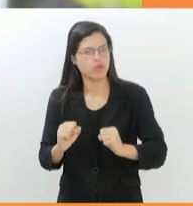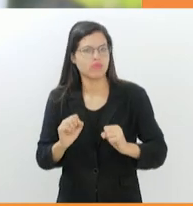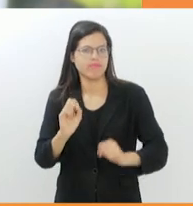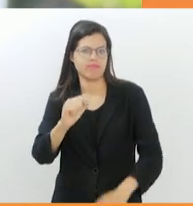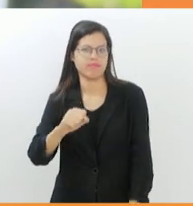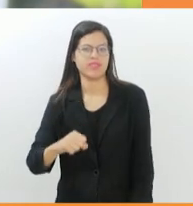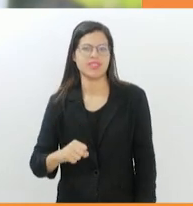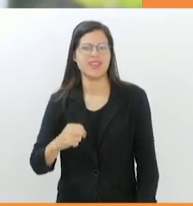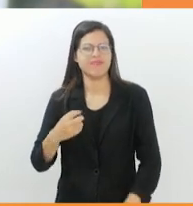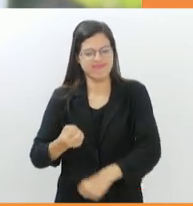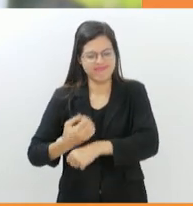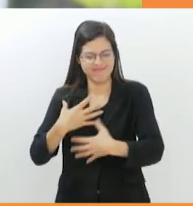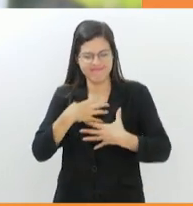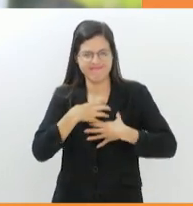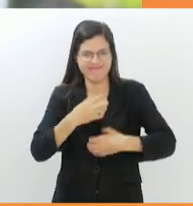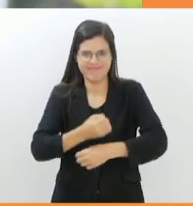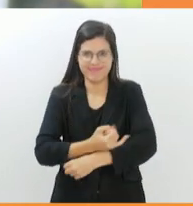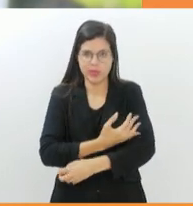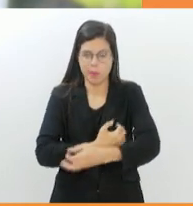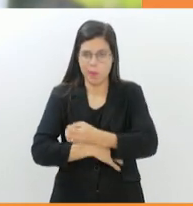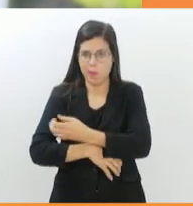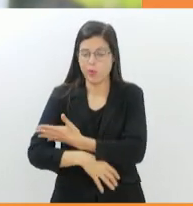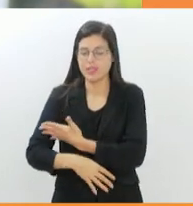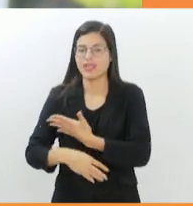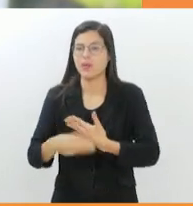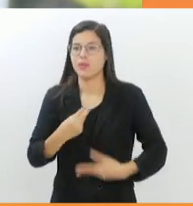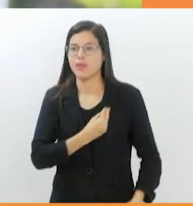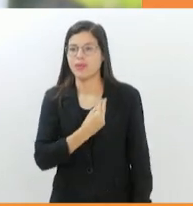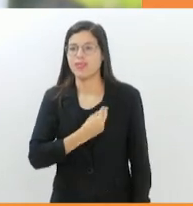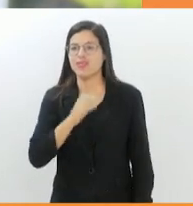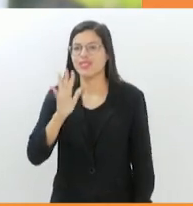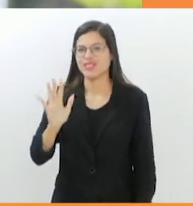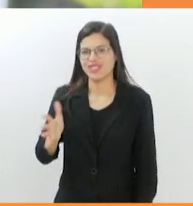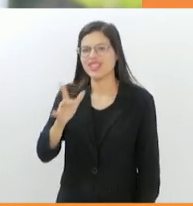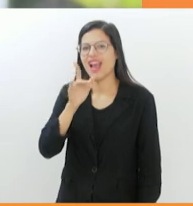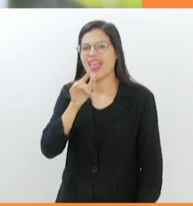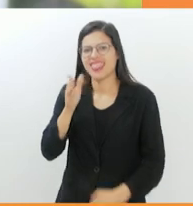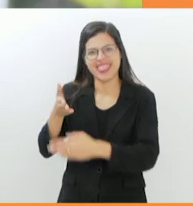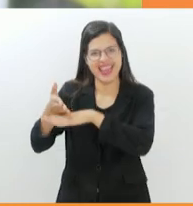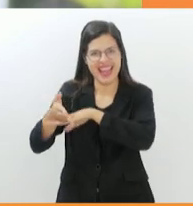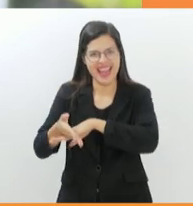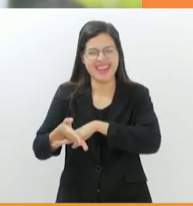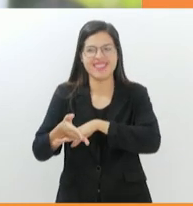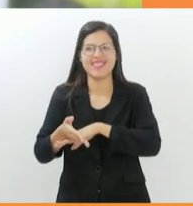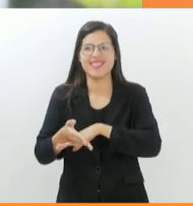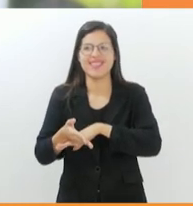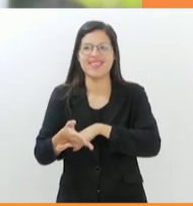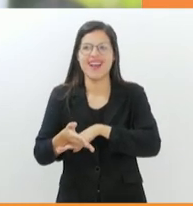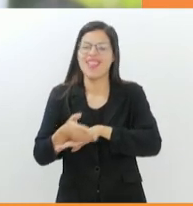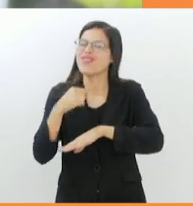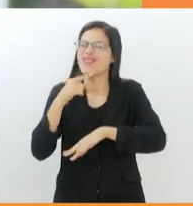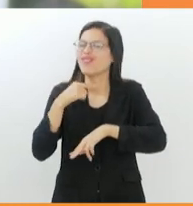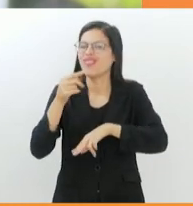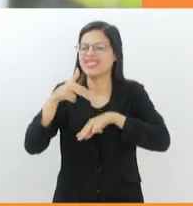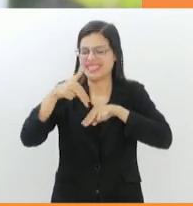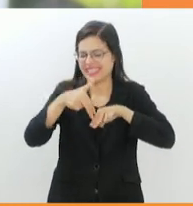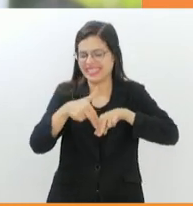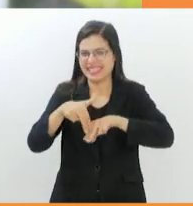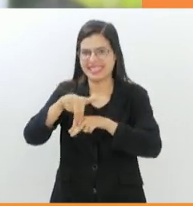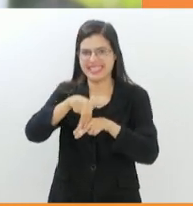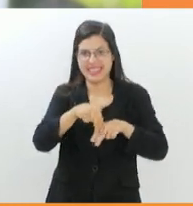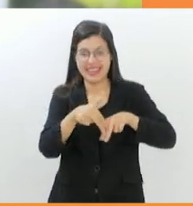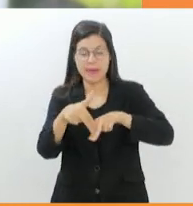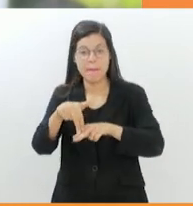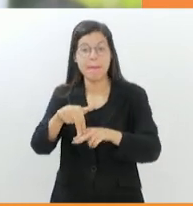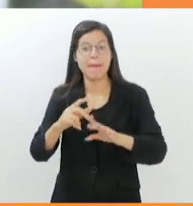eu estou muito emocionada de estar vivenciando isso. Eu já fui para a água, não fiquei em pé na prancha, mas